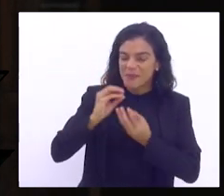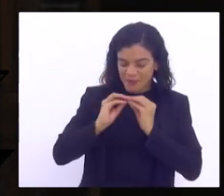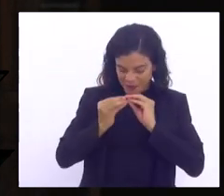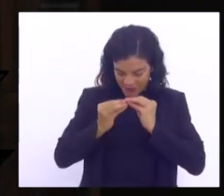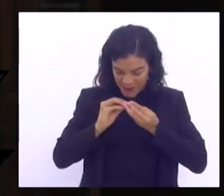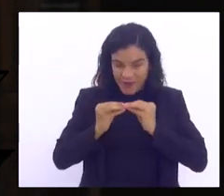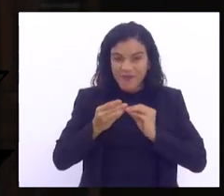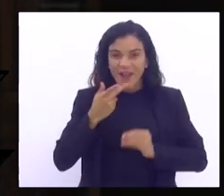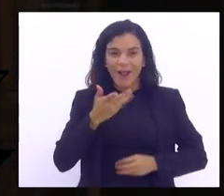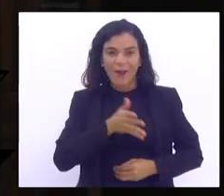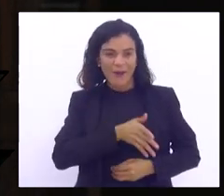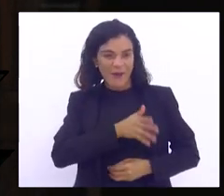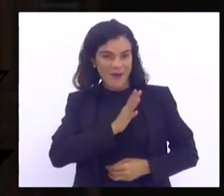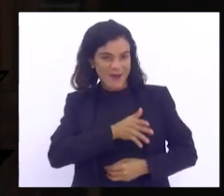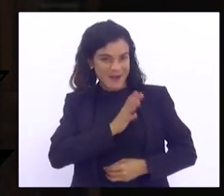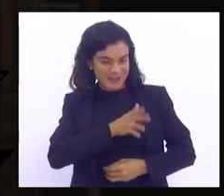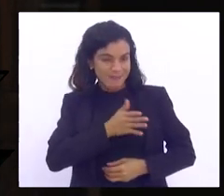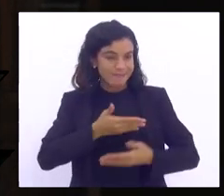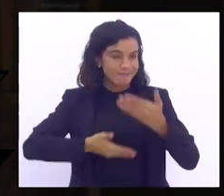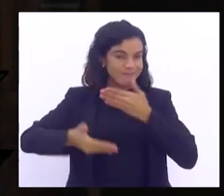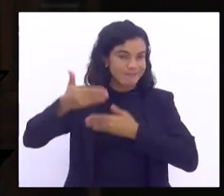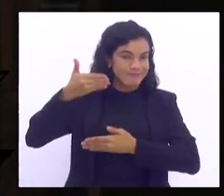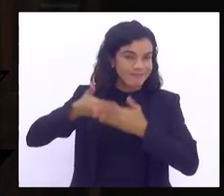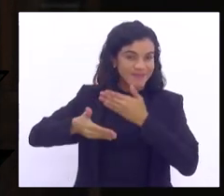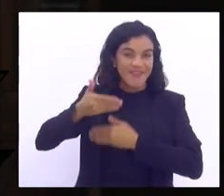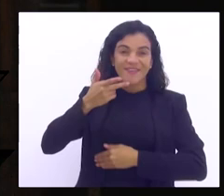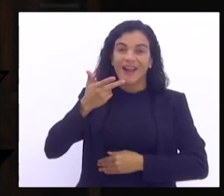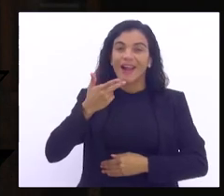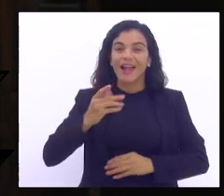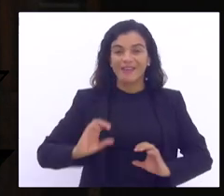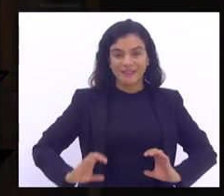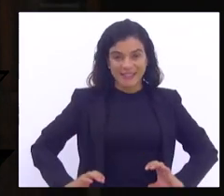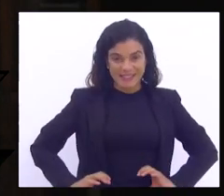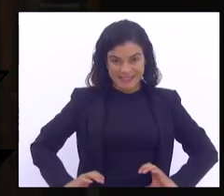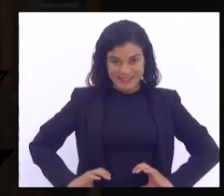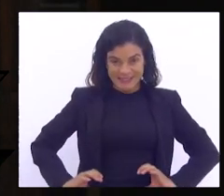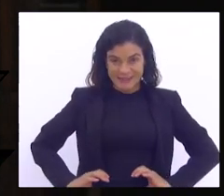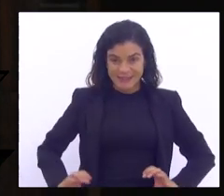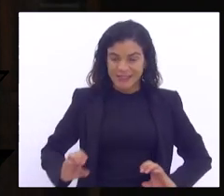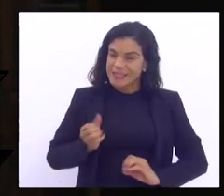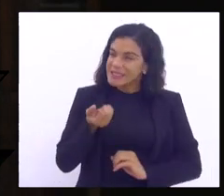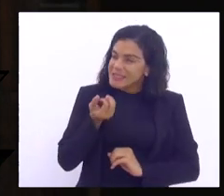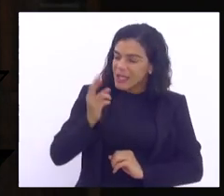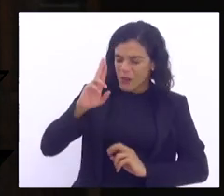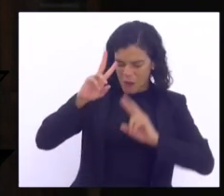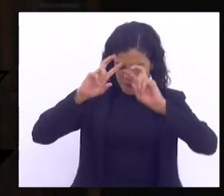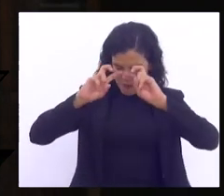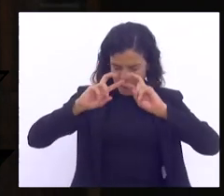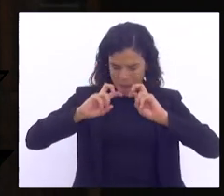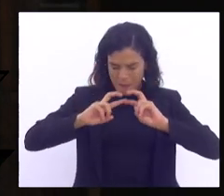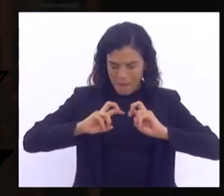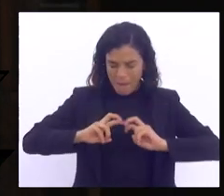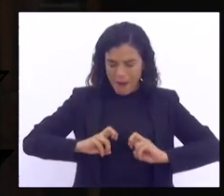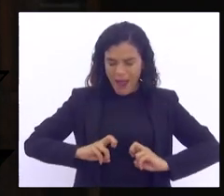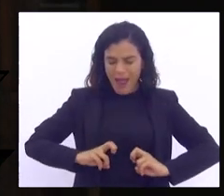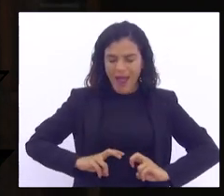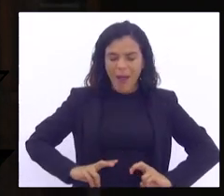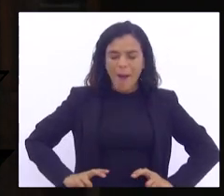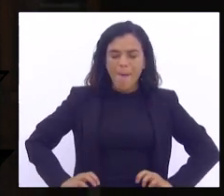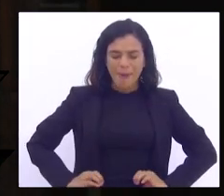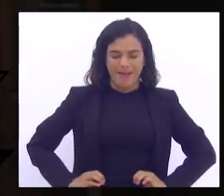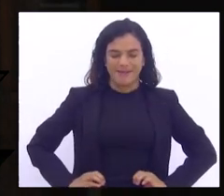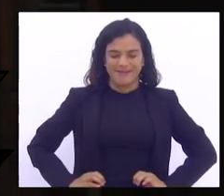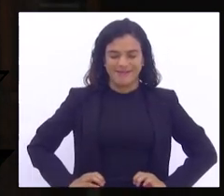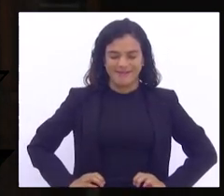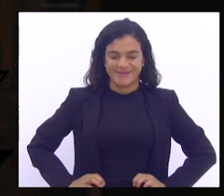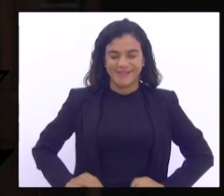falamos coração, naquele tempo se falava os rins. Senhor, tu me sondas até os meus rins. Eu